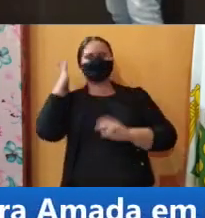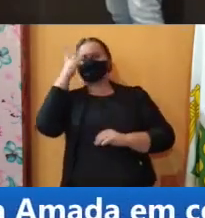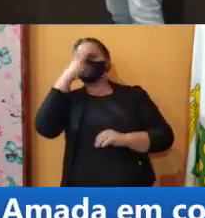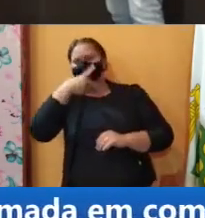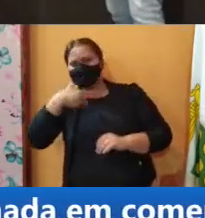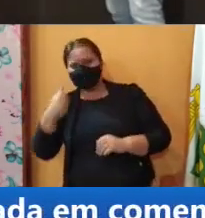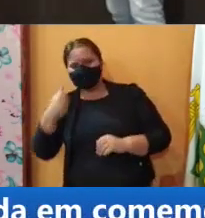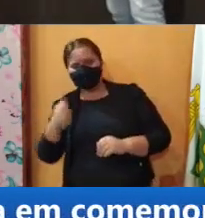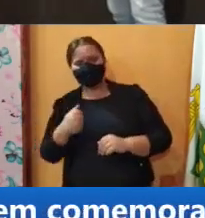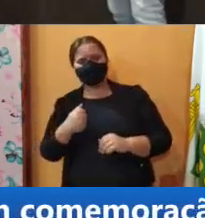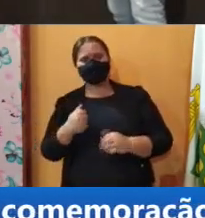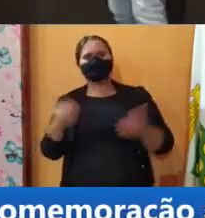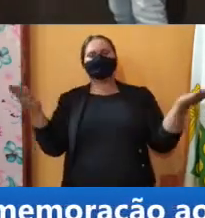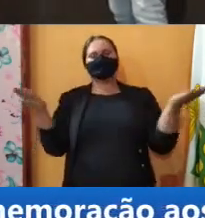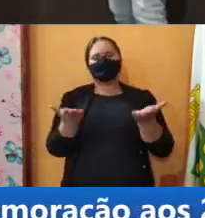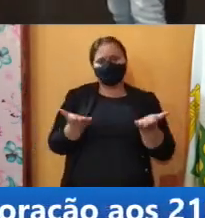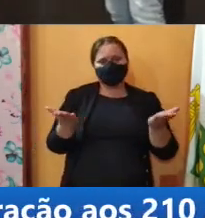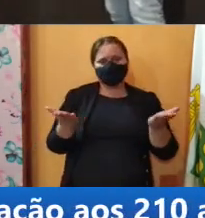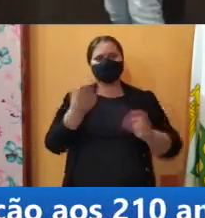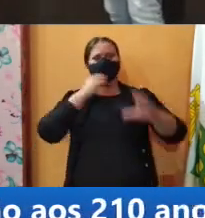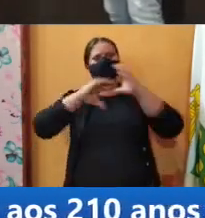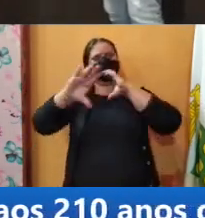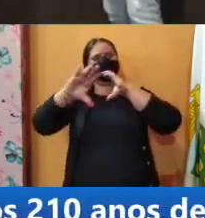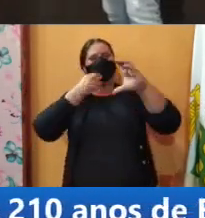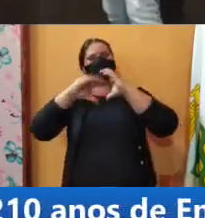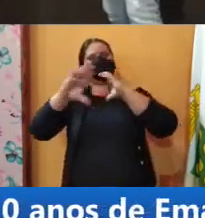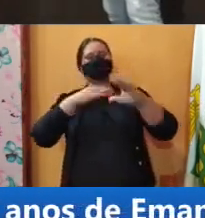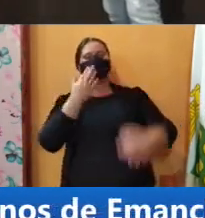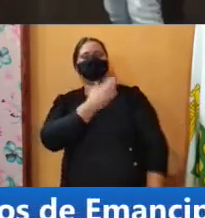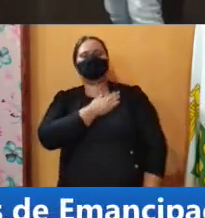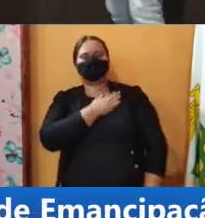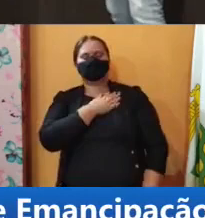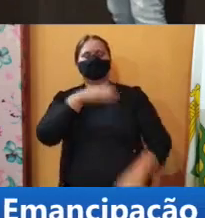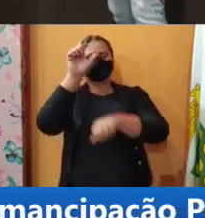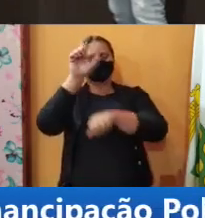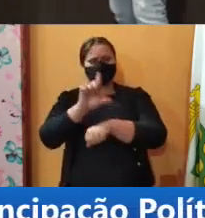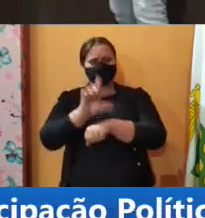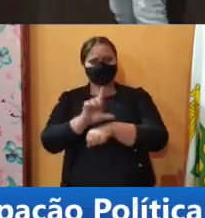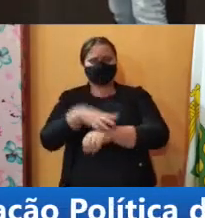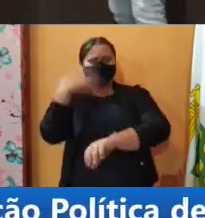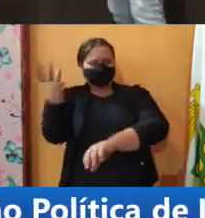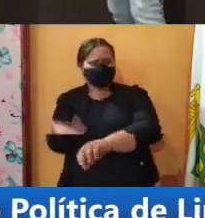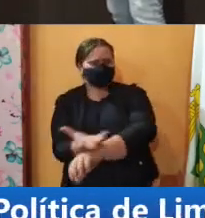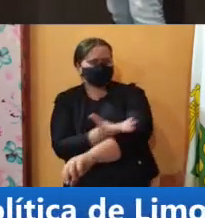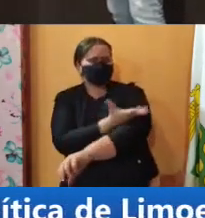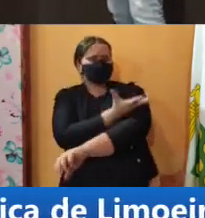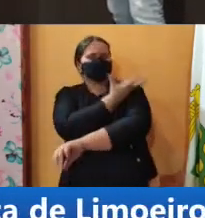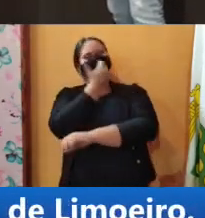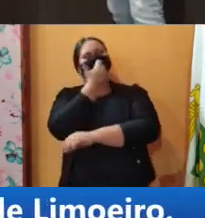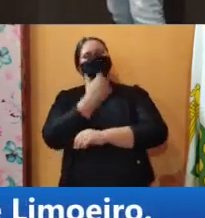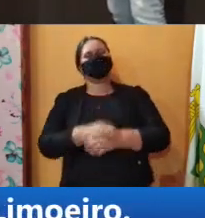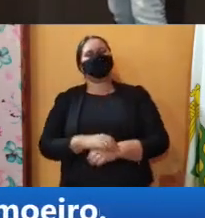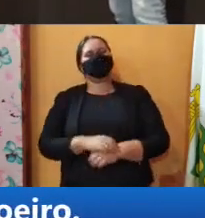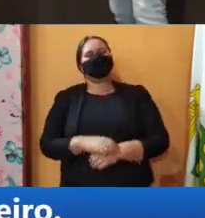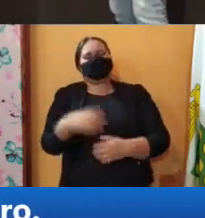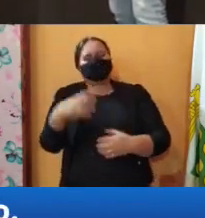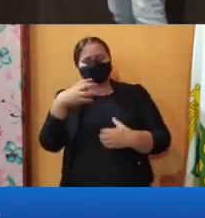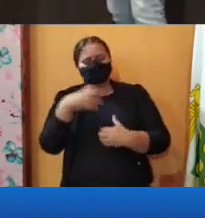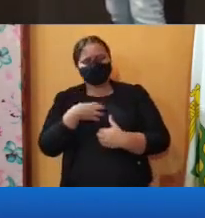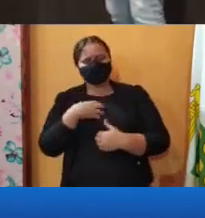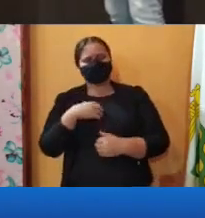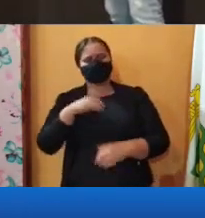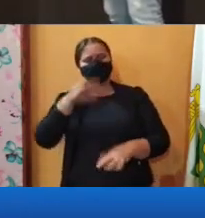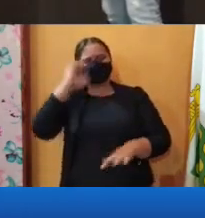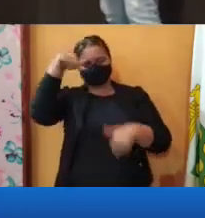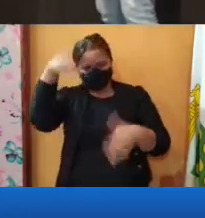agora, com o hino de Aldinho, a gente se emociona e a gente tem que se curvar.